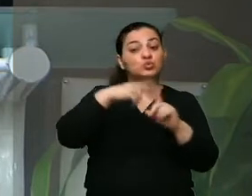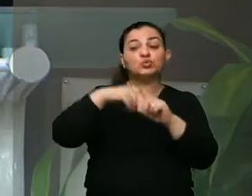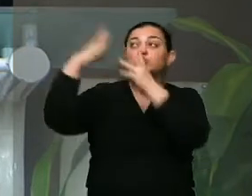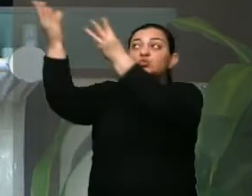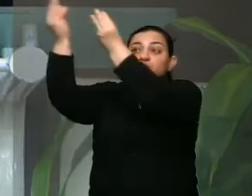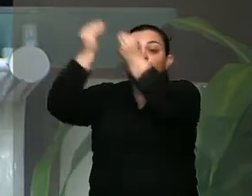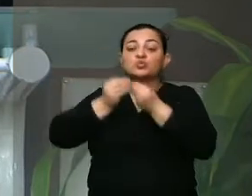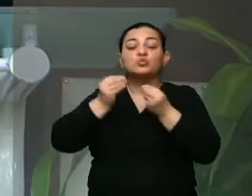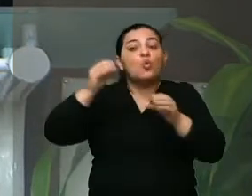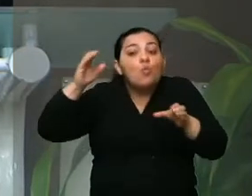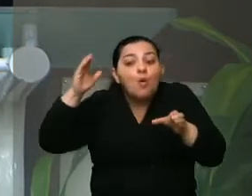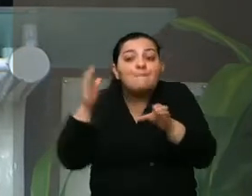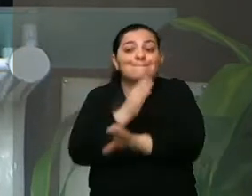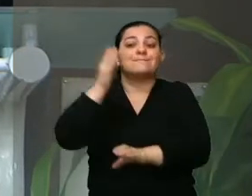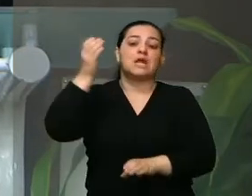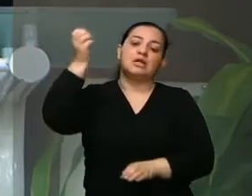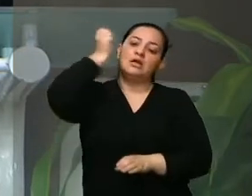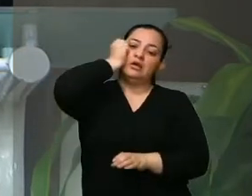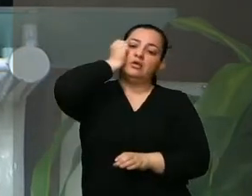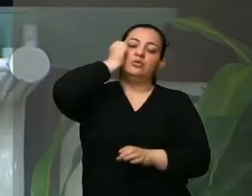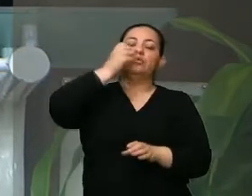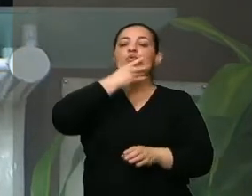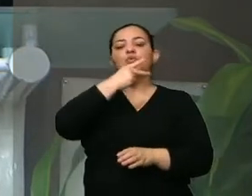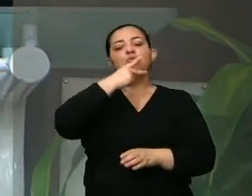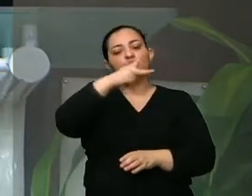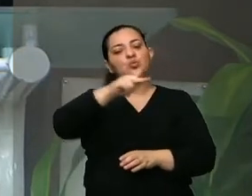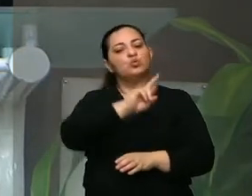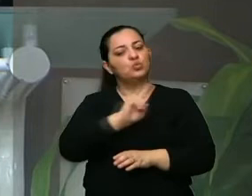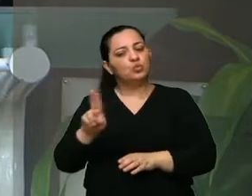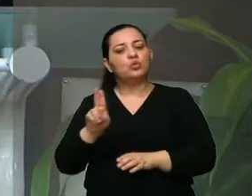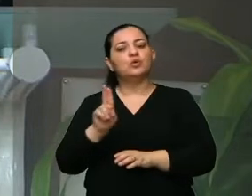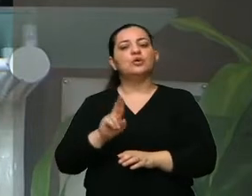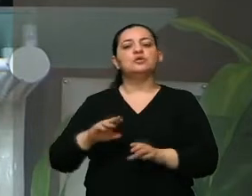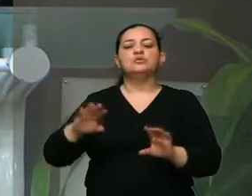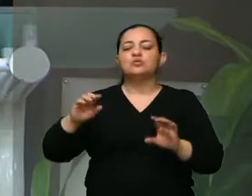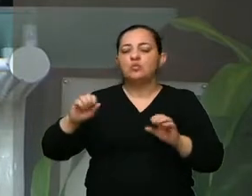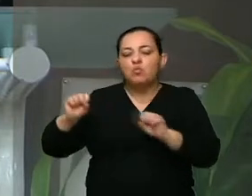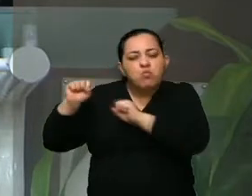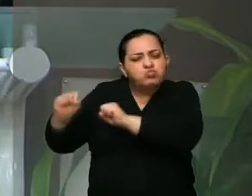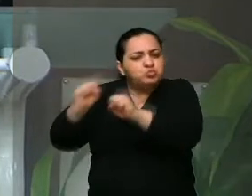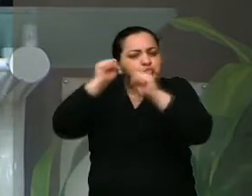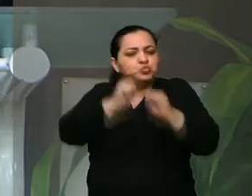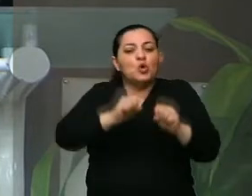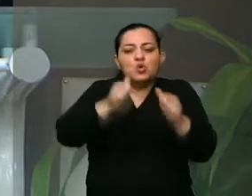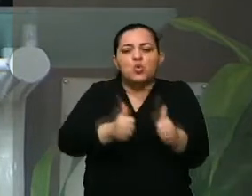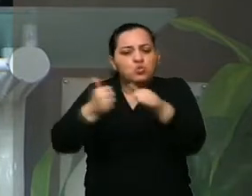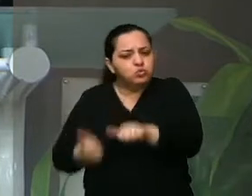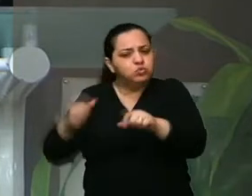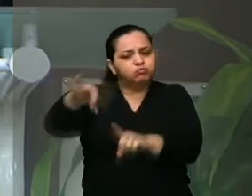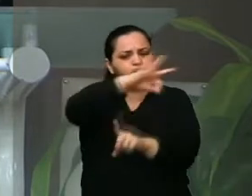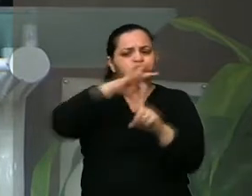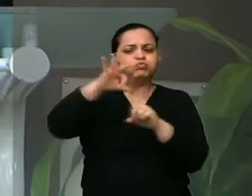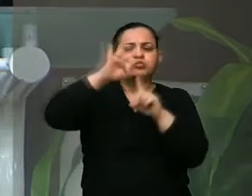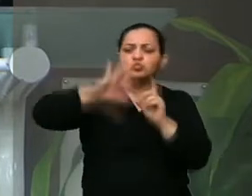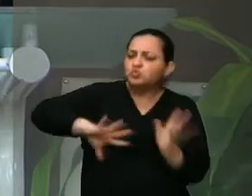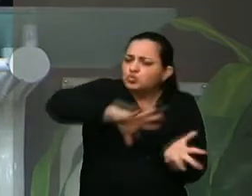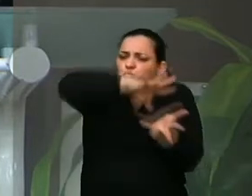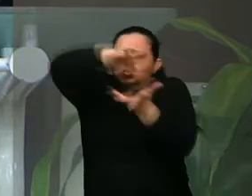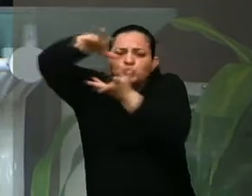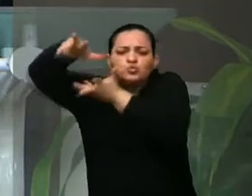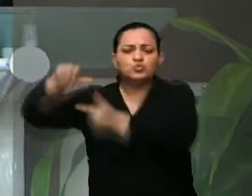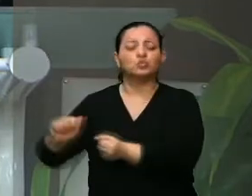plena adoção que o profeta chama um tremendo batismo do espírito santo universal